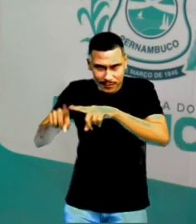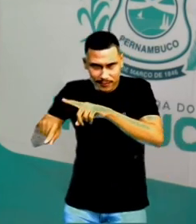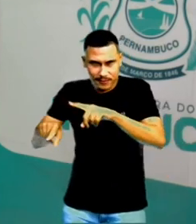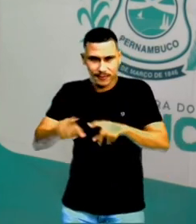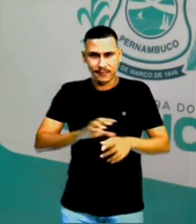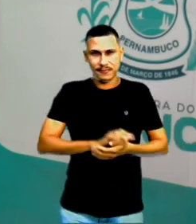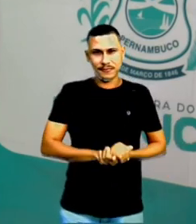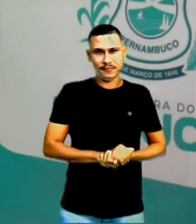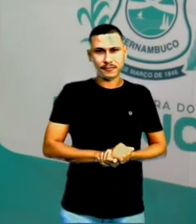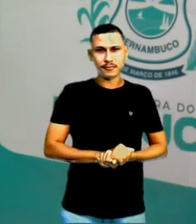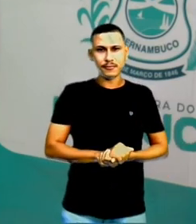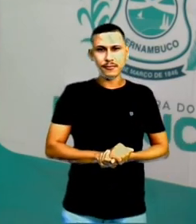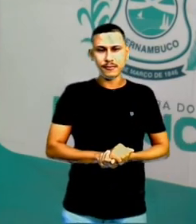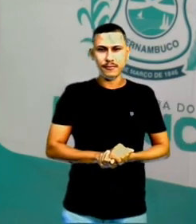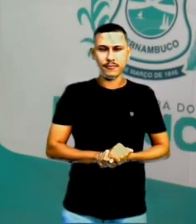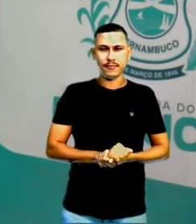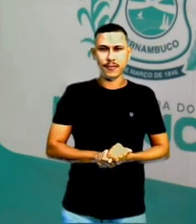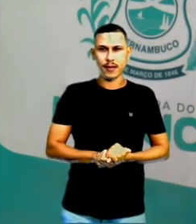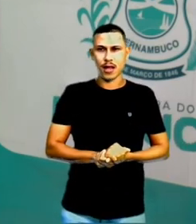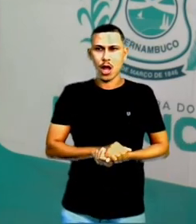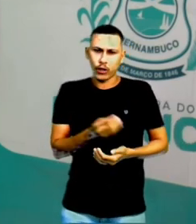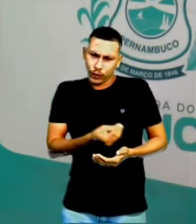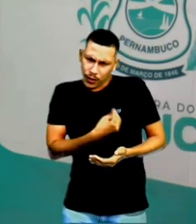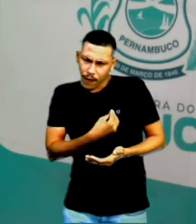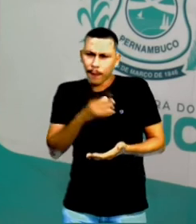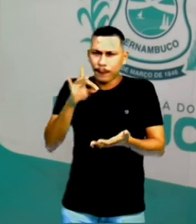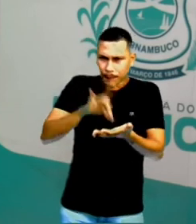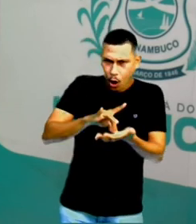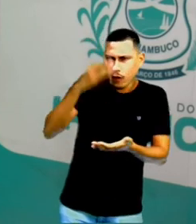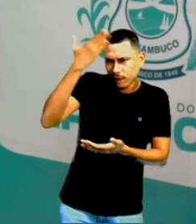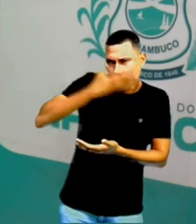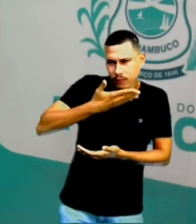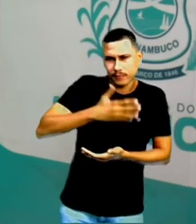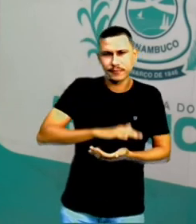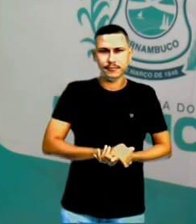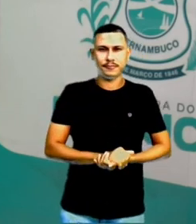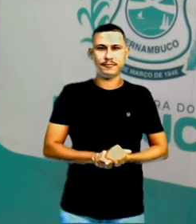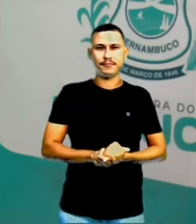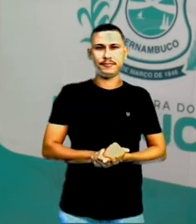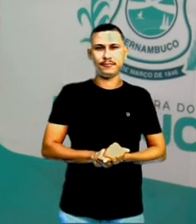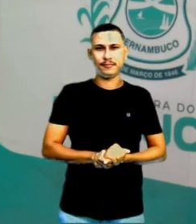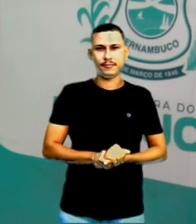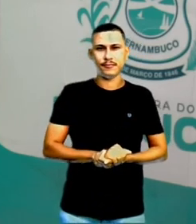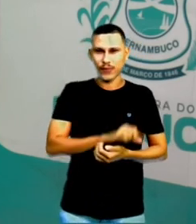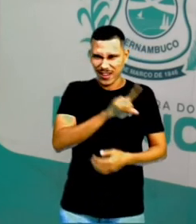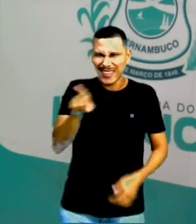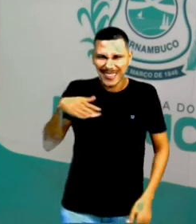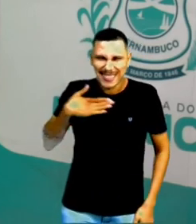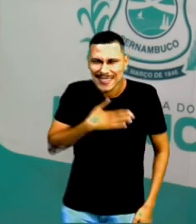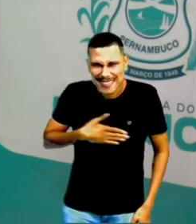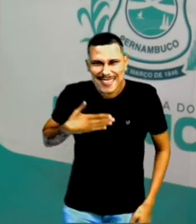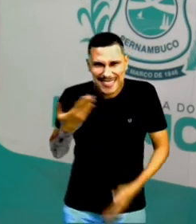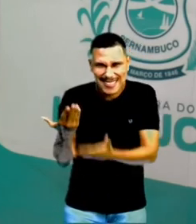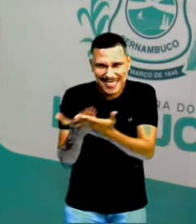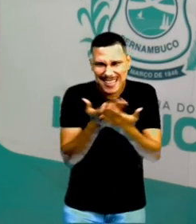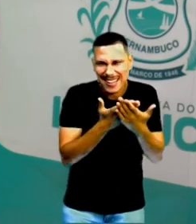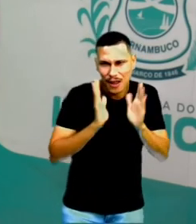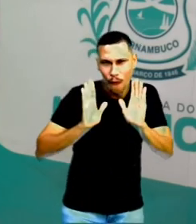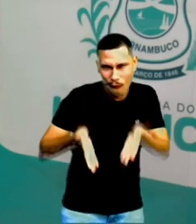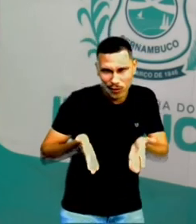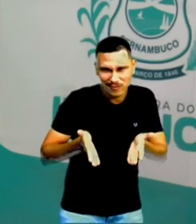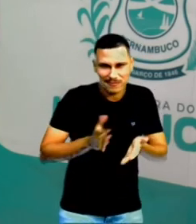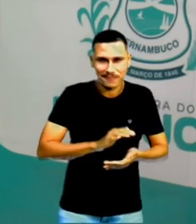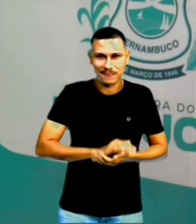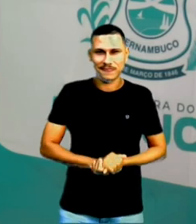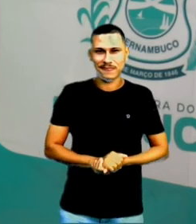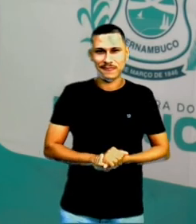material da sua existência aqui na Terra. Vocês gostaram da nossa aula de hoje, meus